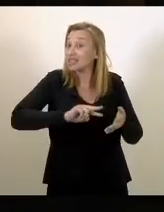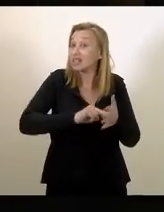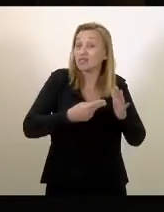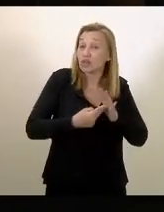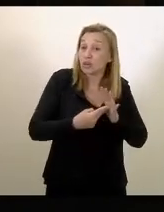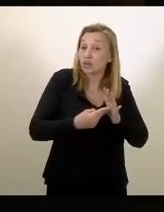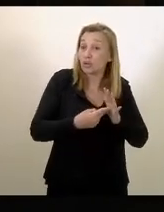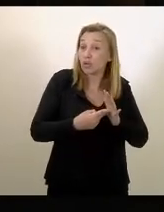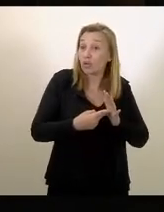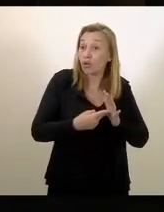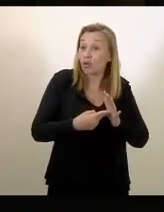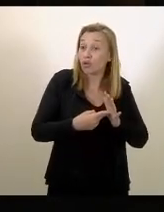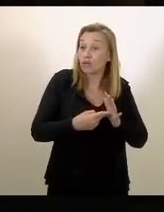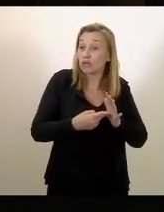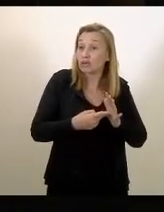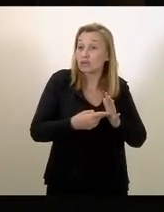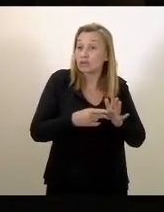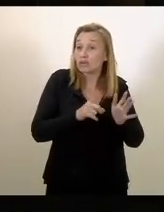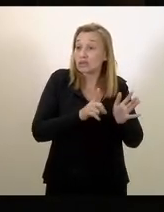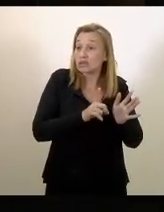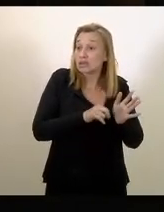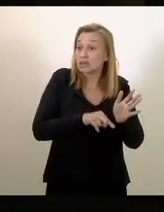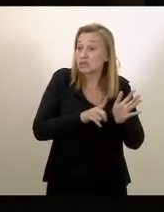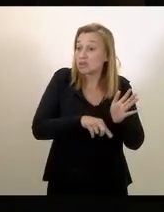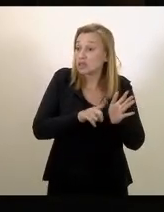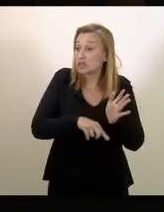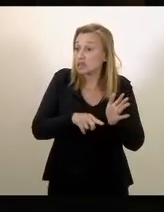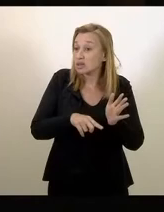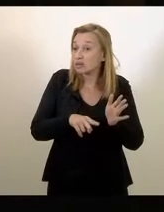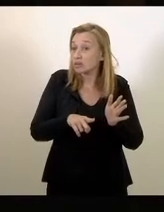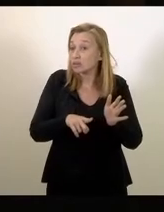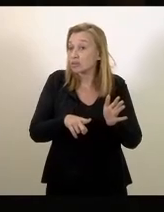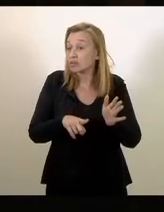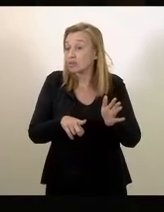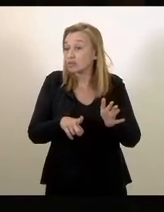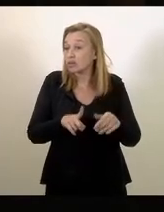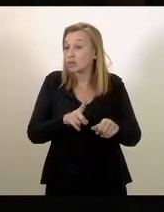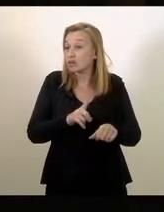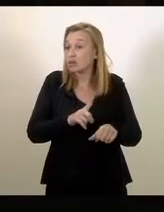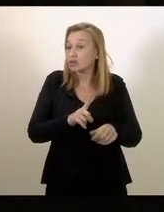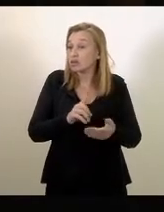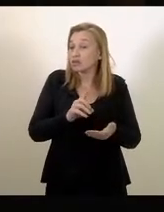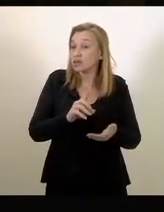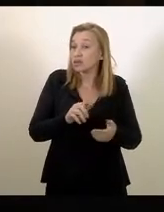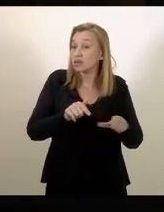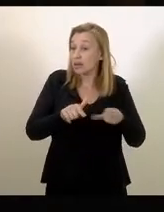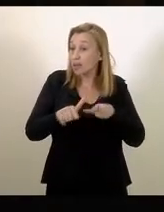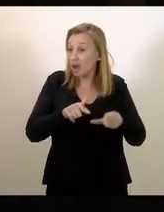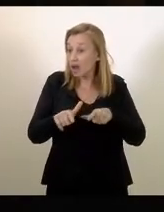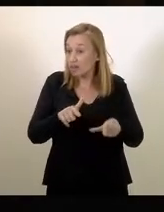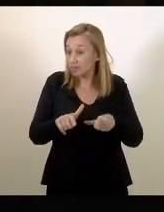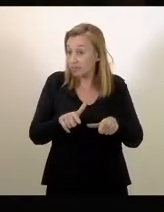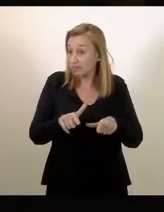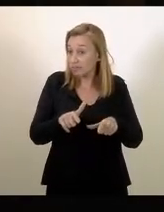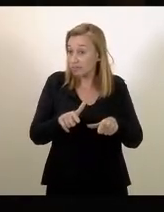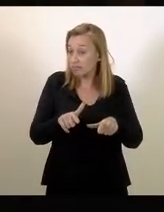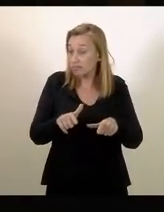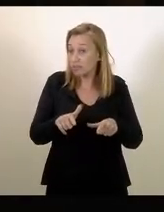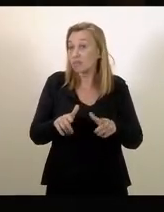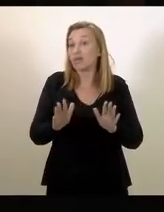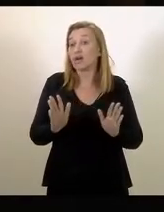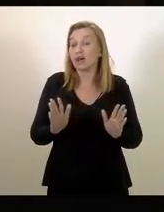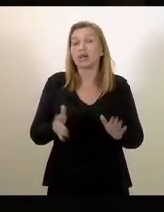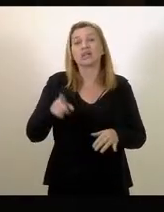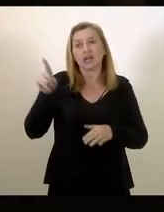a eliminação de postos de trabalho significou o desemprego naquela época houve uma grande movimentação e